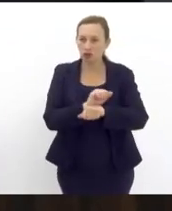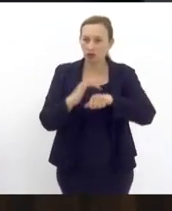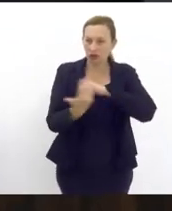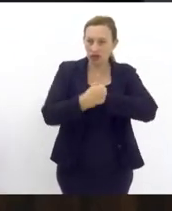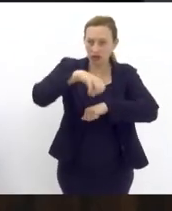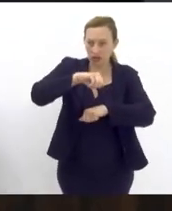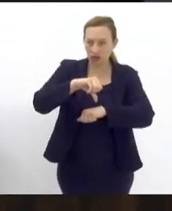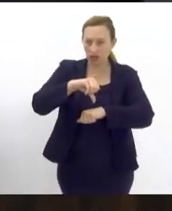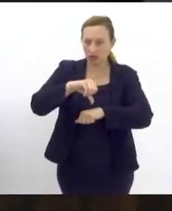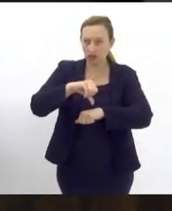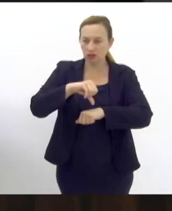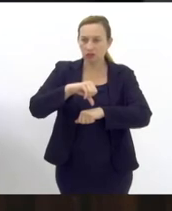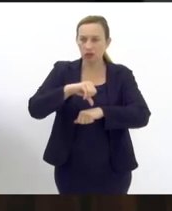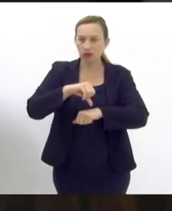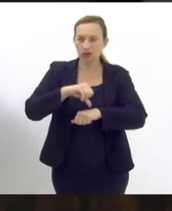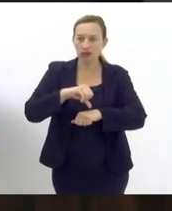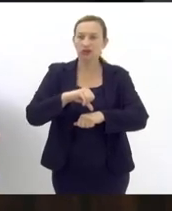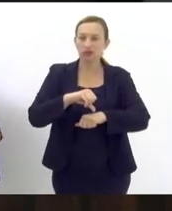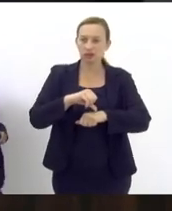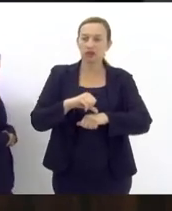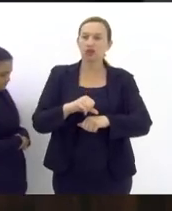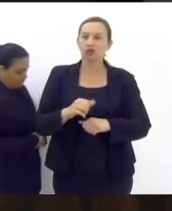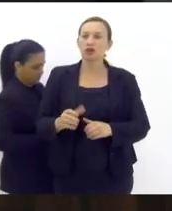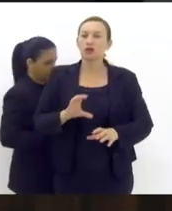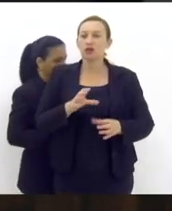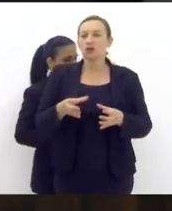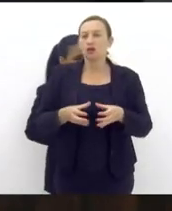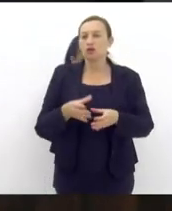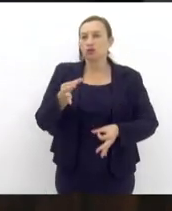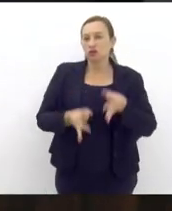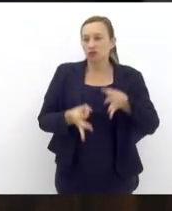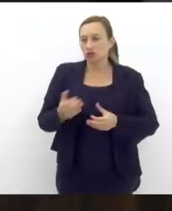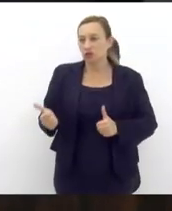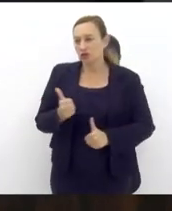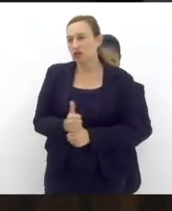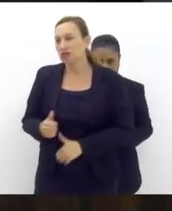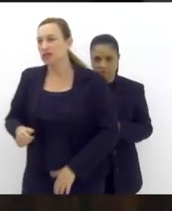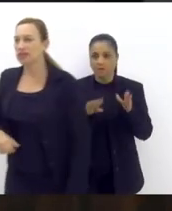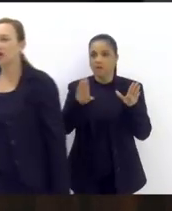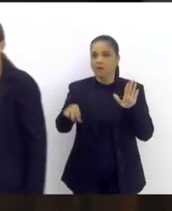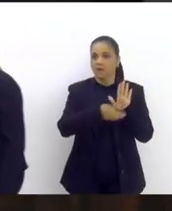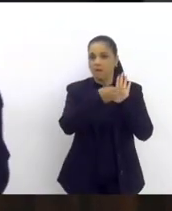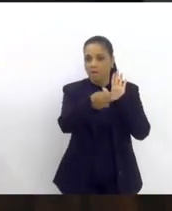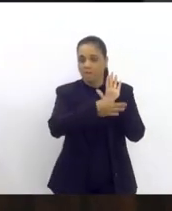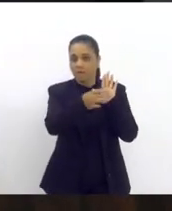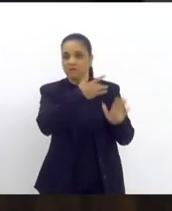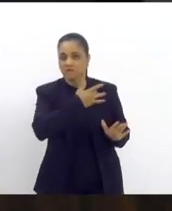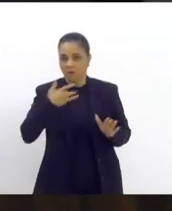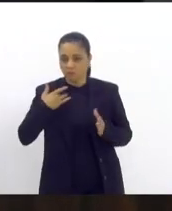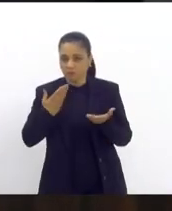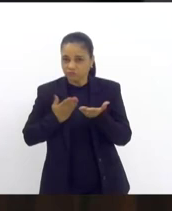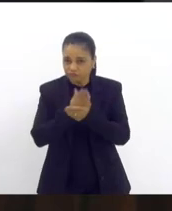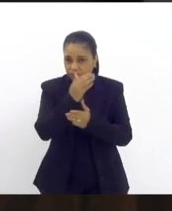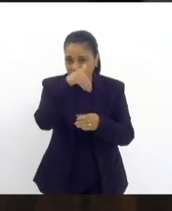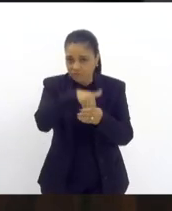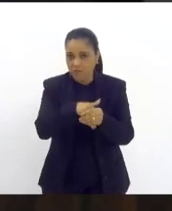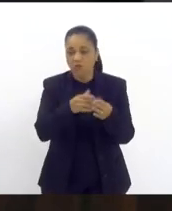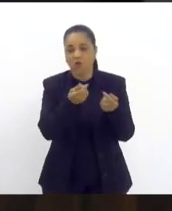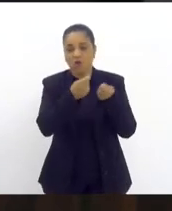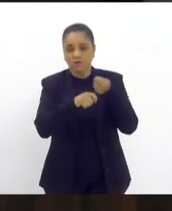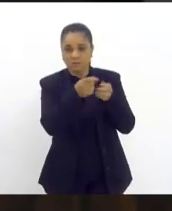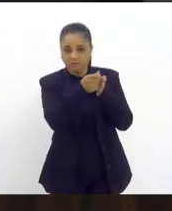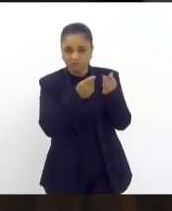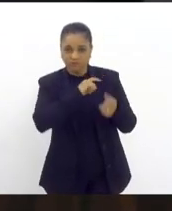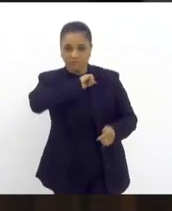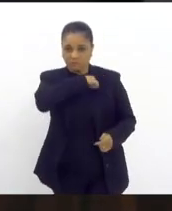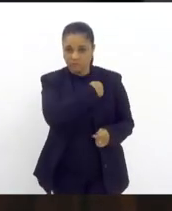pareceres as condições de Justiça pela constitucionalidade com emendas de saúde favorável Defesa Civil favorável de orçamento Finanças